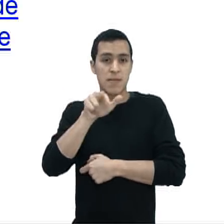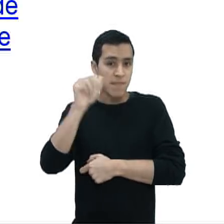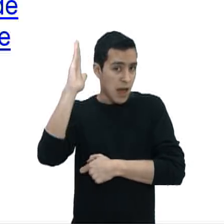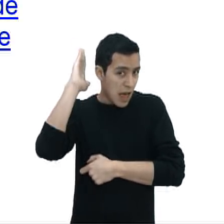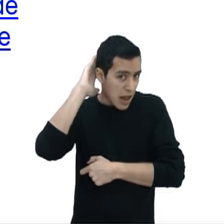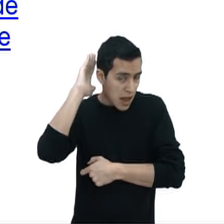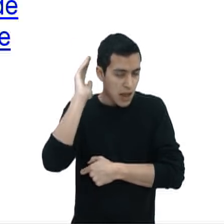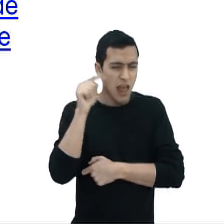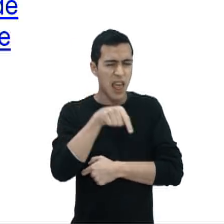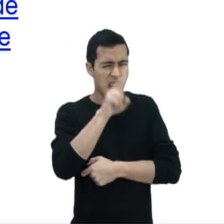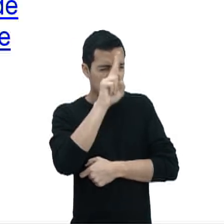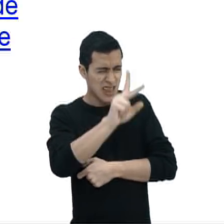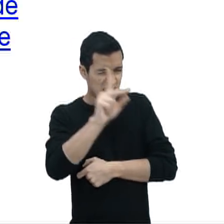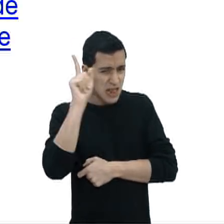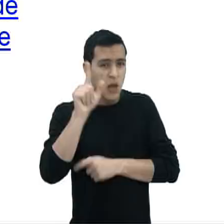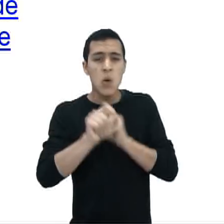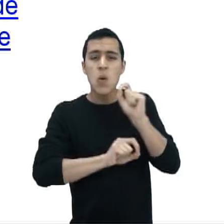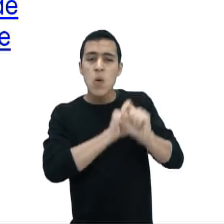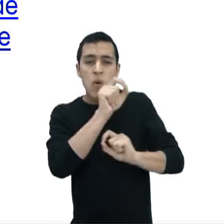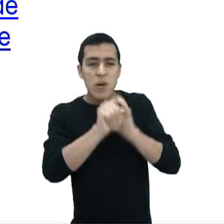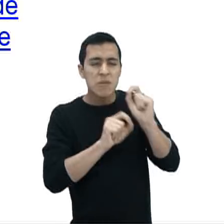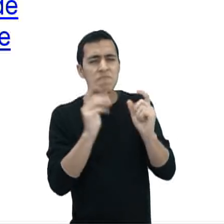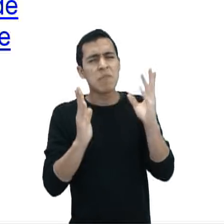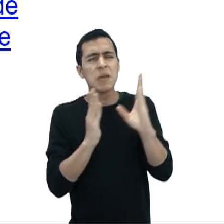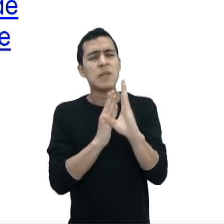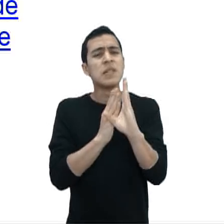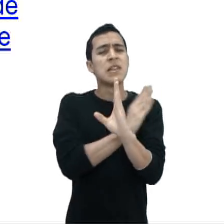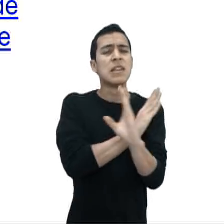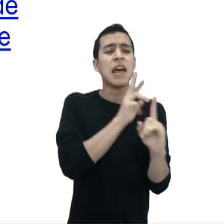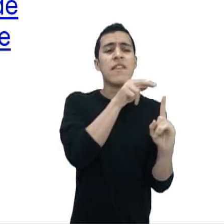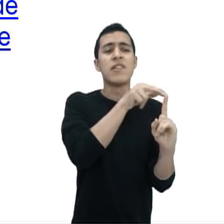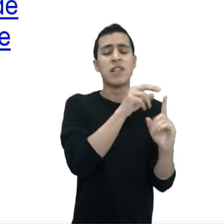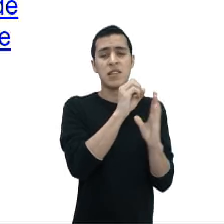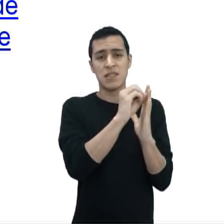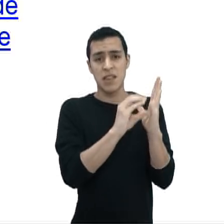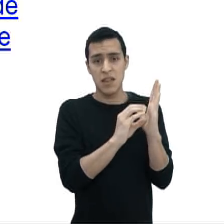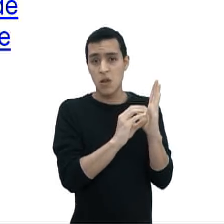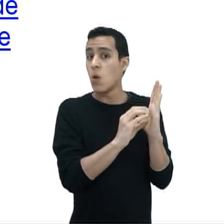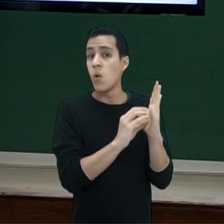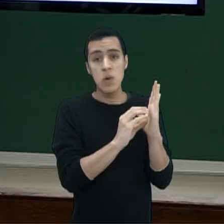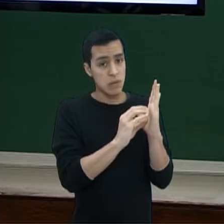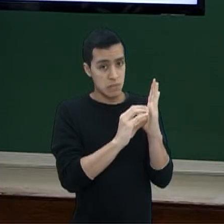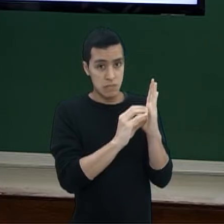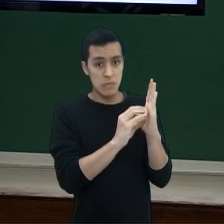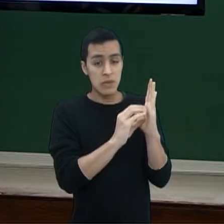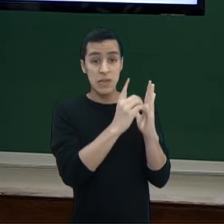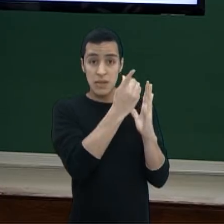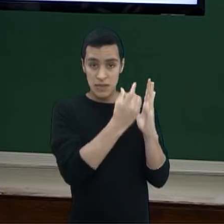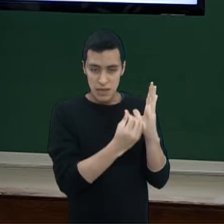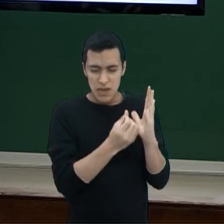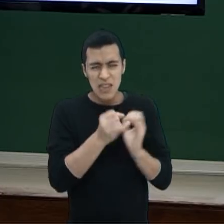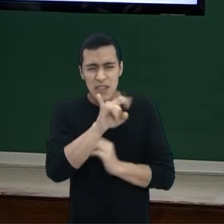bastante antiga, havendo menção a ela do século XVI. Né? Se vocês quiserem conhecer mais sobre